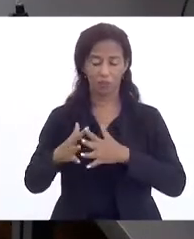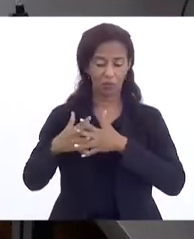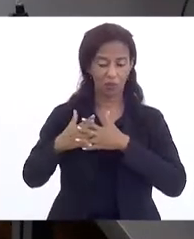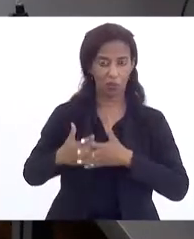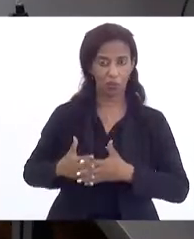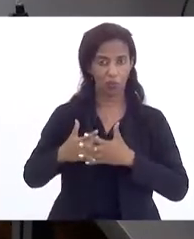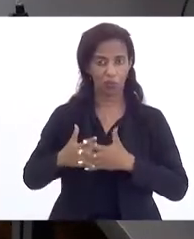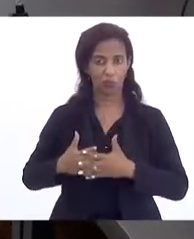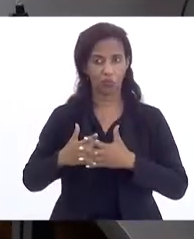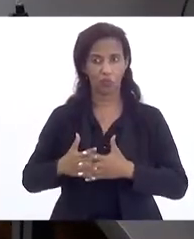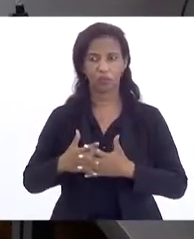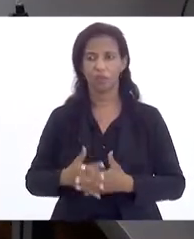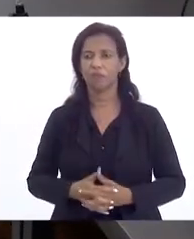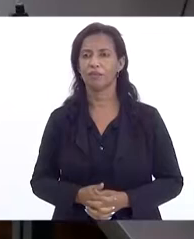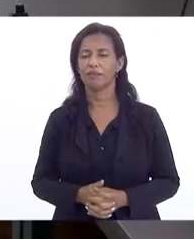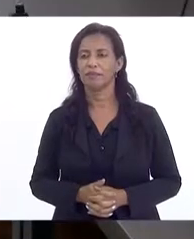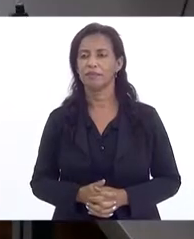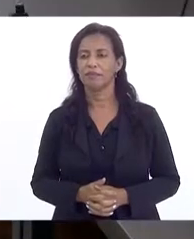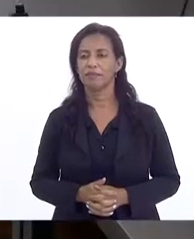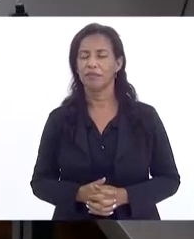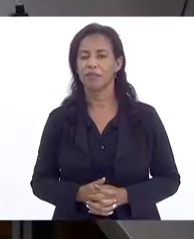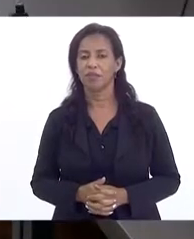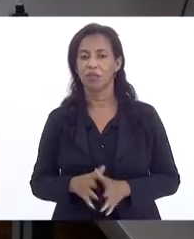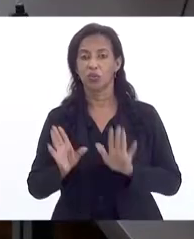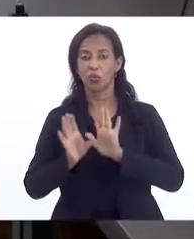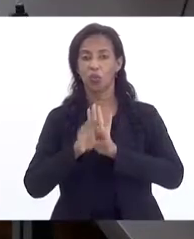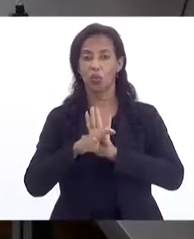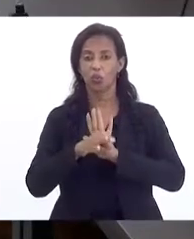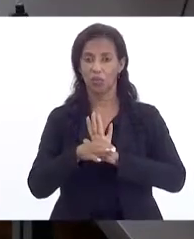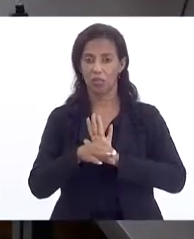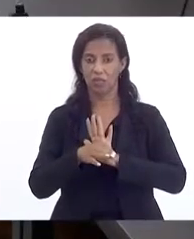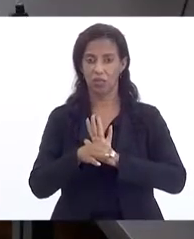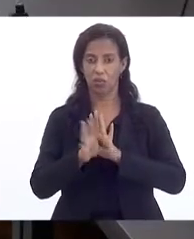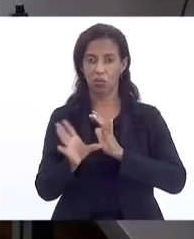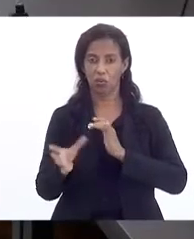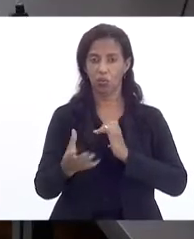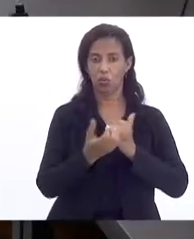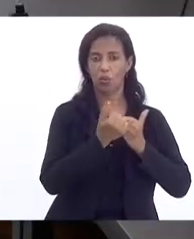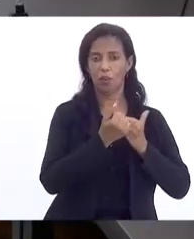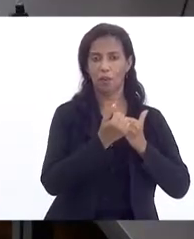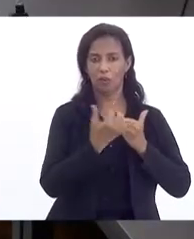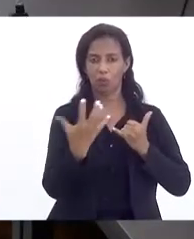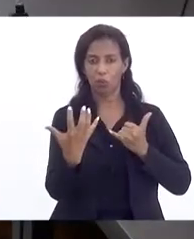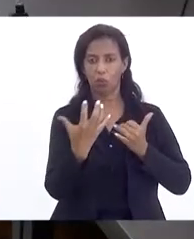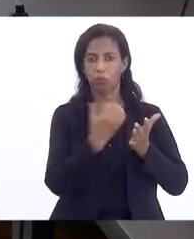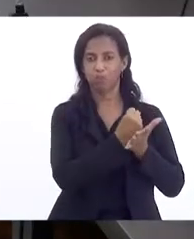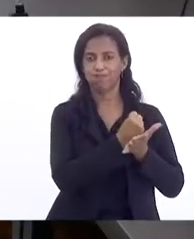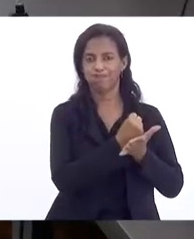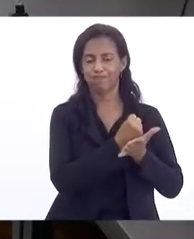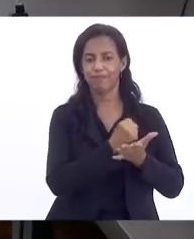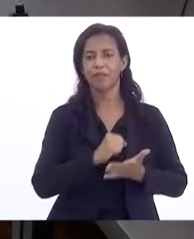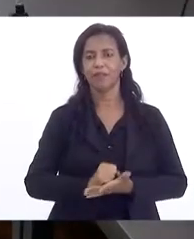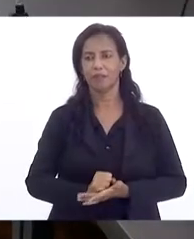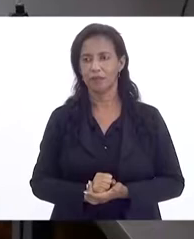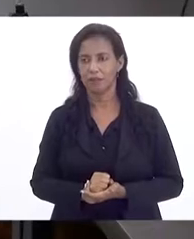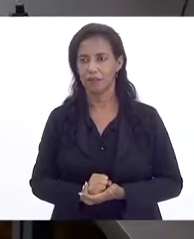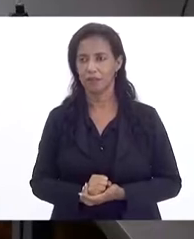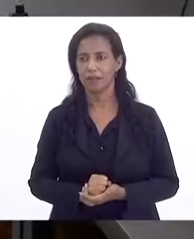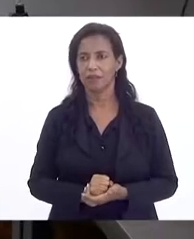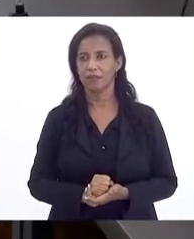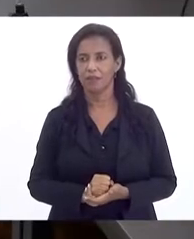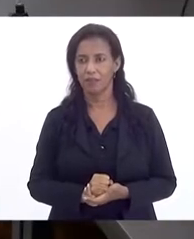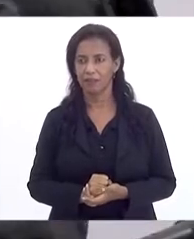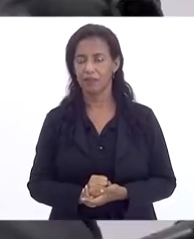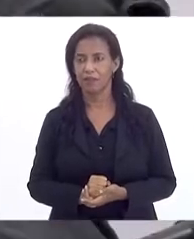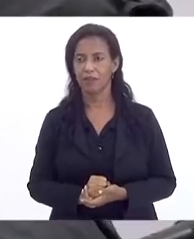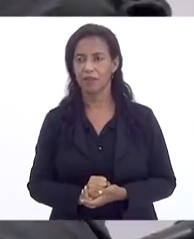aí total. De conceitos, porque o tombamento pressupõe um estudo específico, arquitetônico,